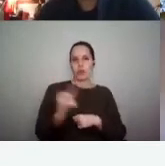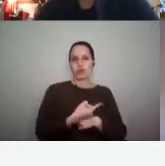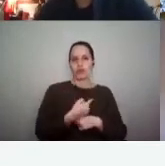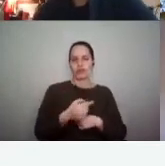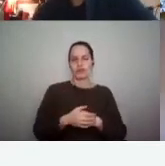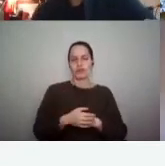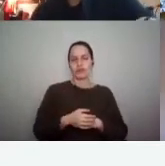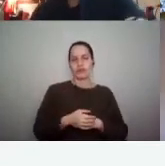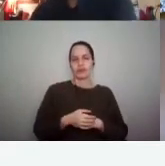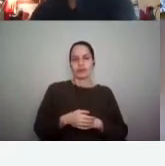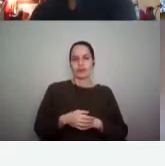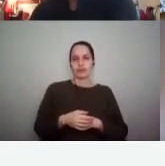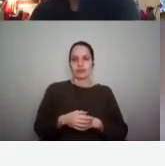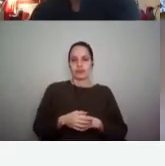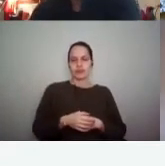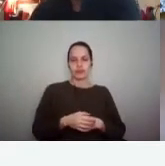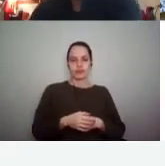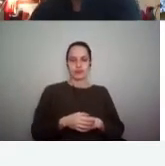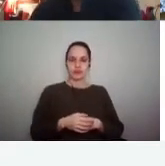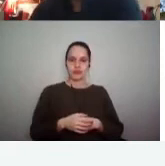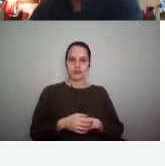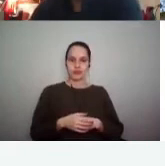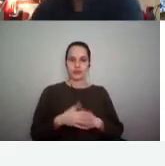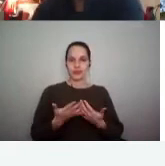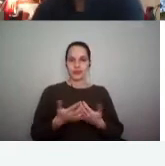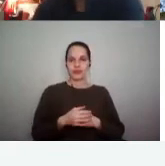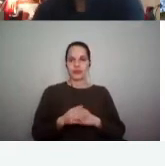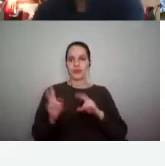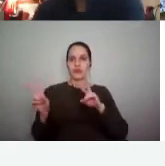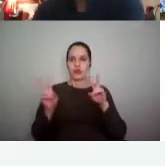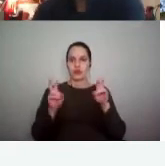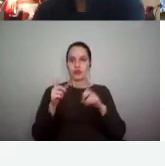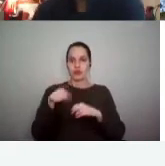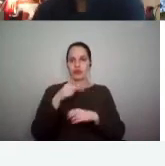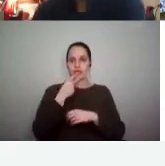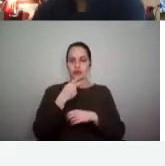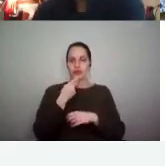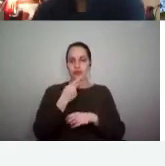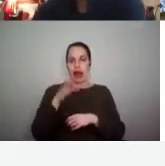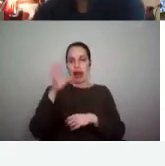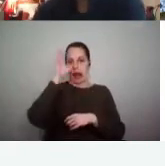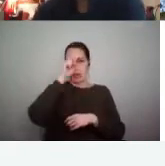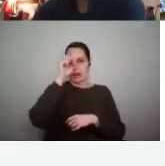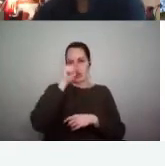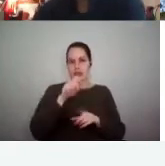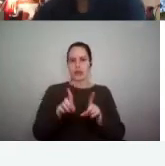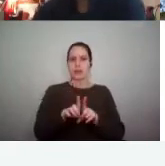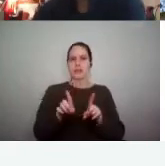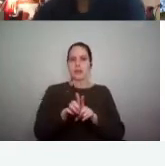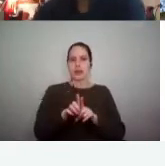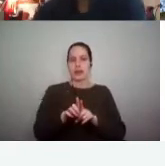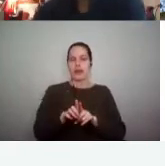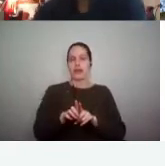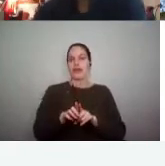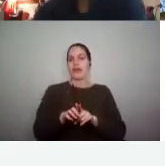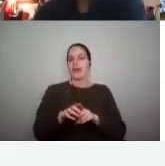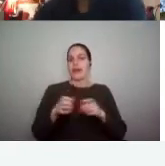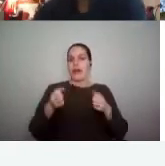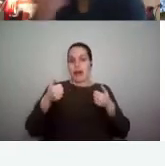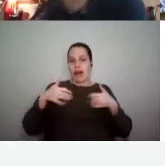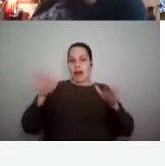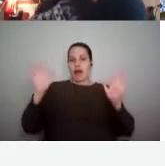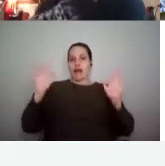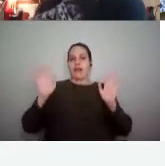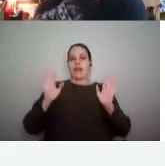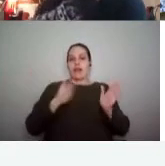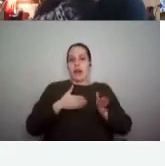Então, o título que vocês deram, né, foi Aprender-se e Desaprender, né, os Caminhos da Invenção Docente.